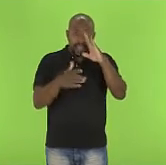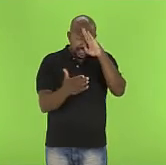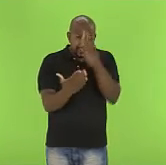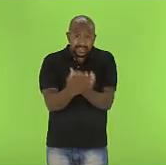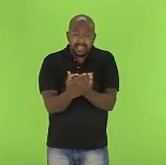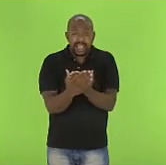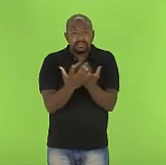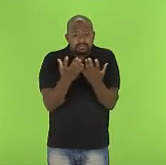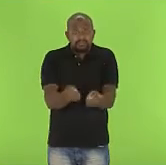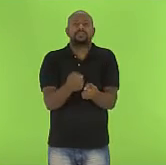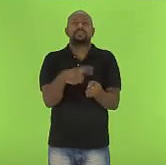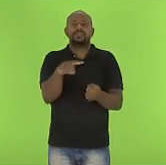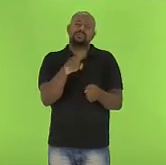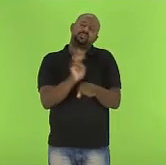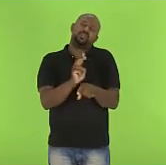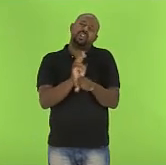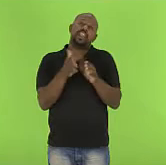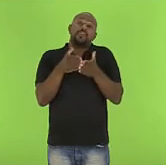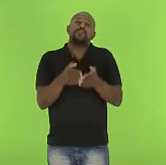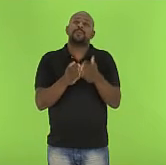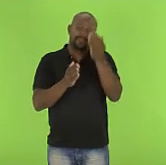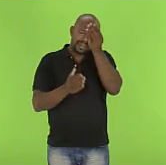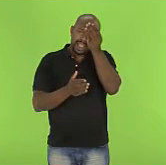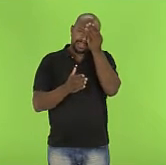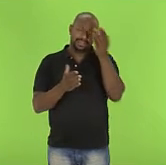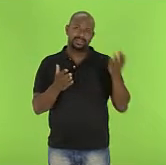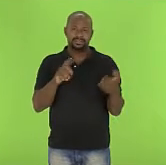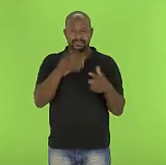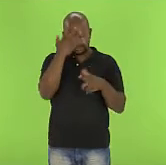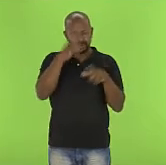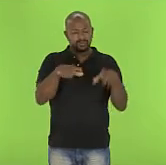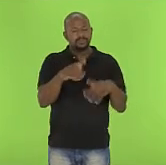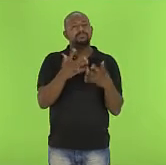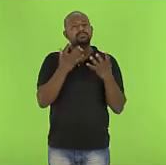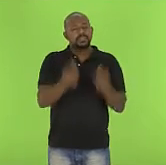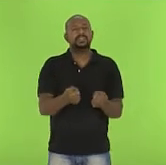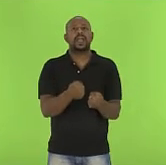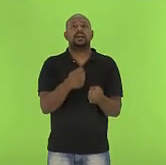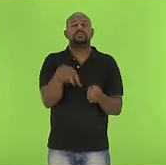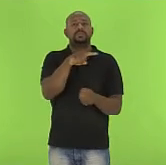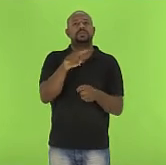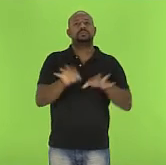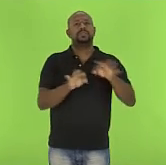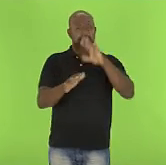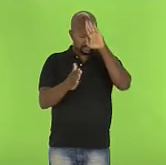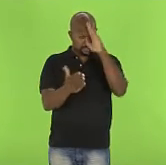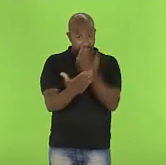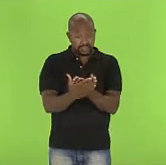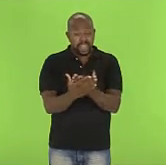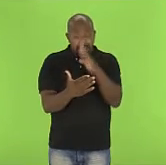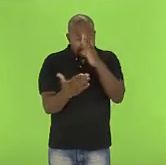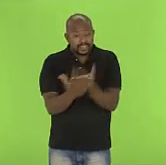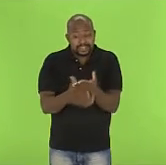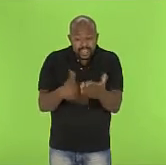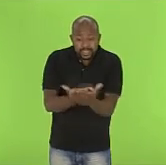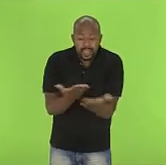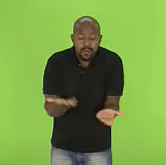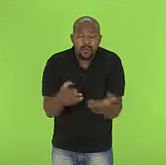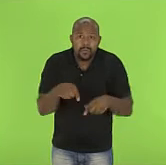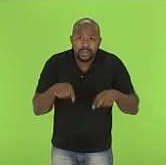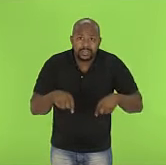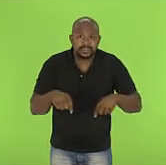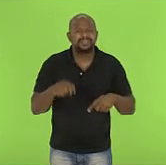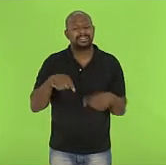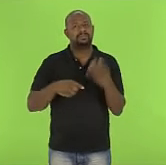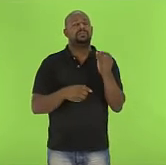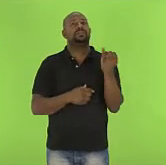que acreditaram e entraram no navio pirata junto com a gente. São pessoas que entraram no nosso projeto, que acreditaram e acreditam até